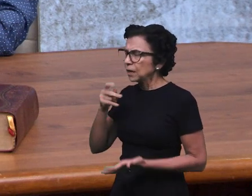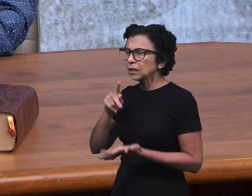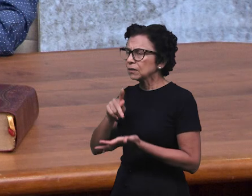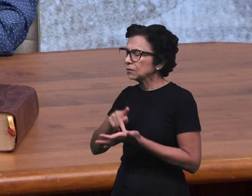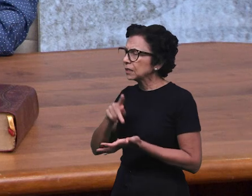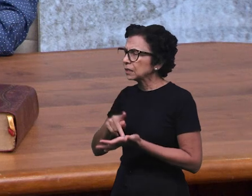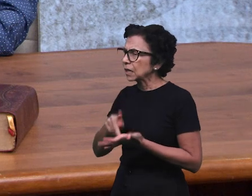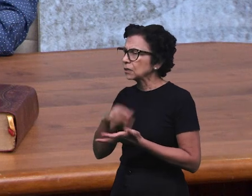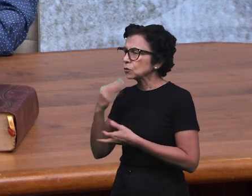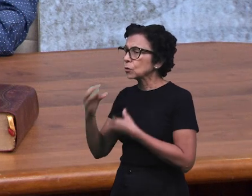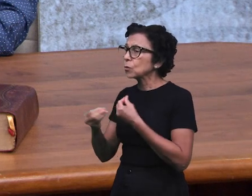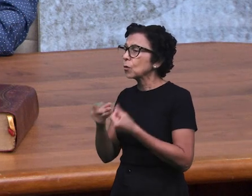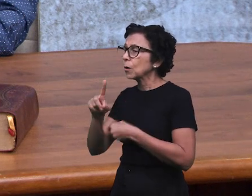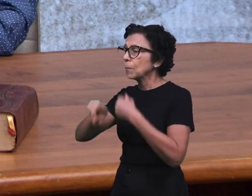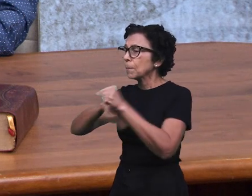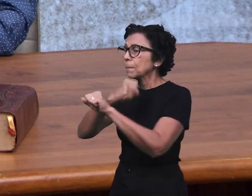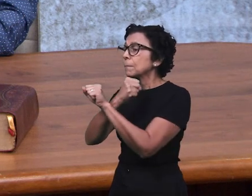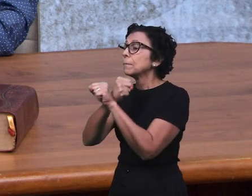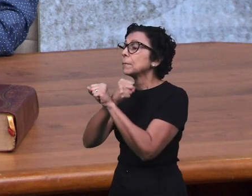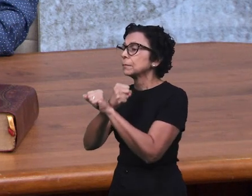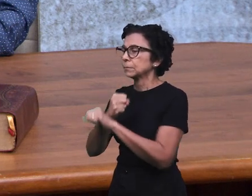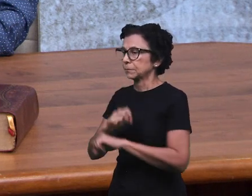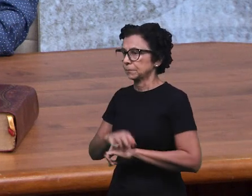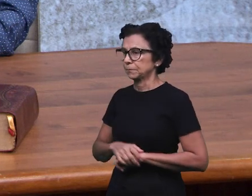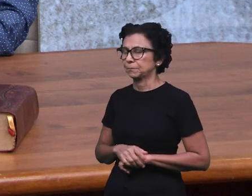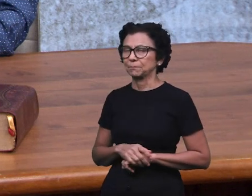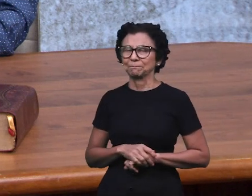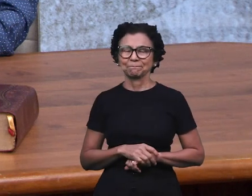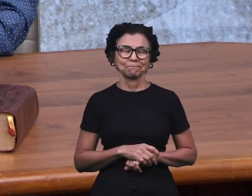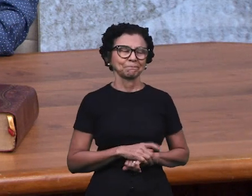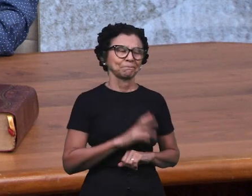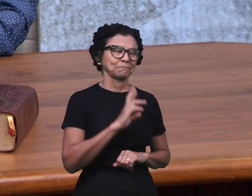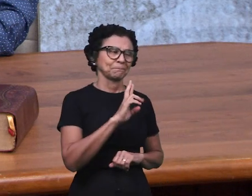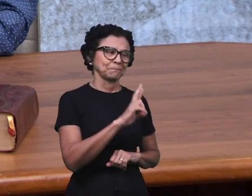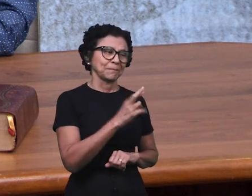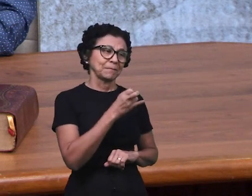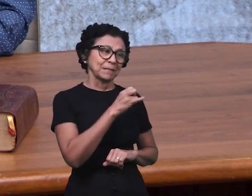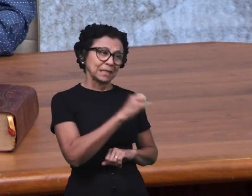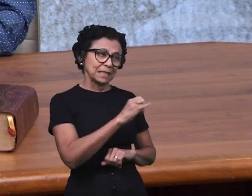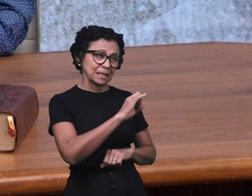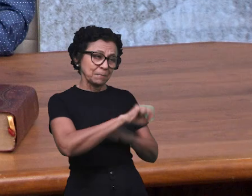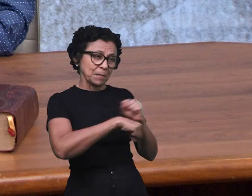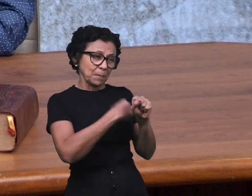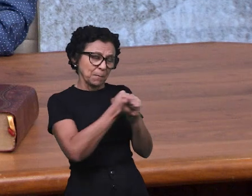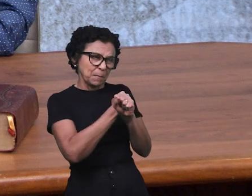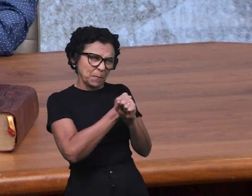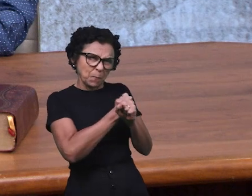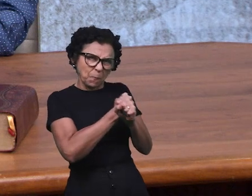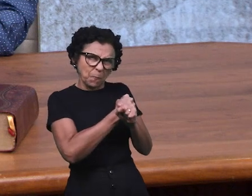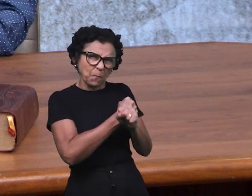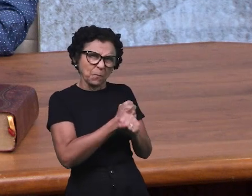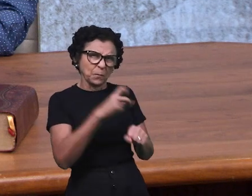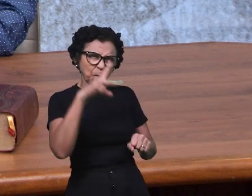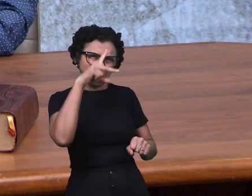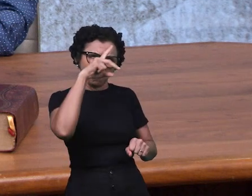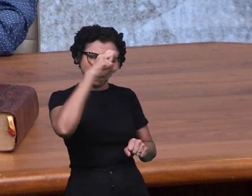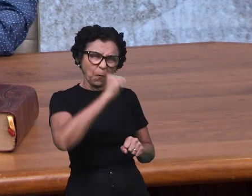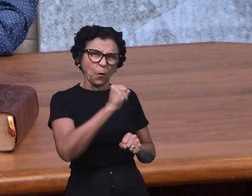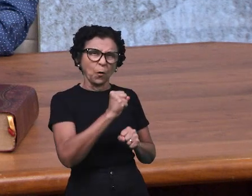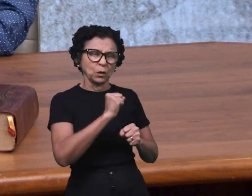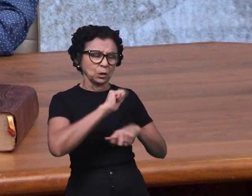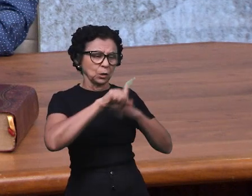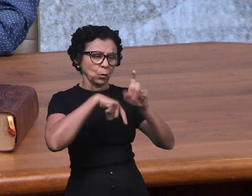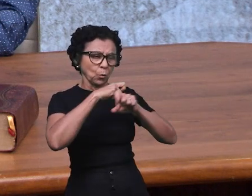poderia ser amarrado. E ele lhe disse: se me amarrassem fortemente com cordas